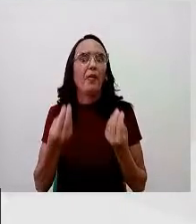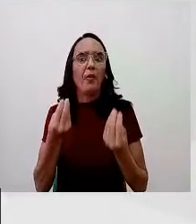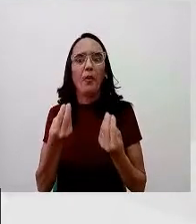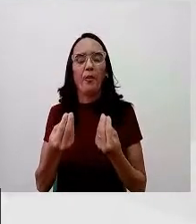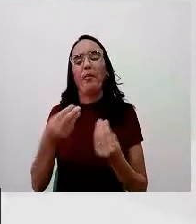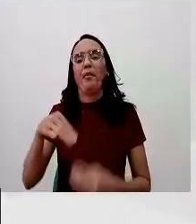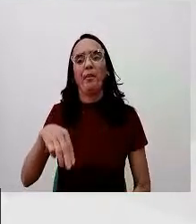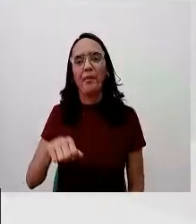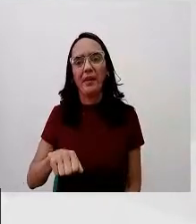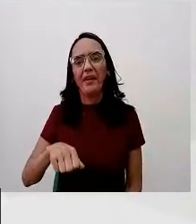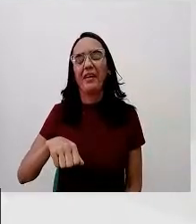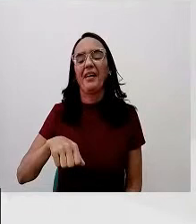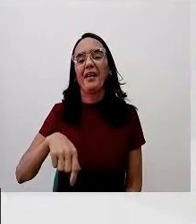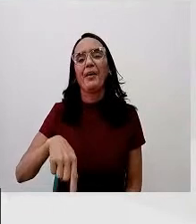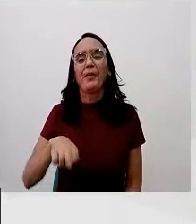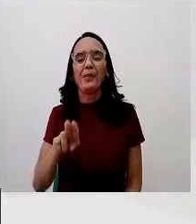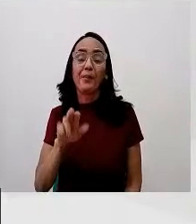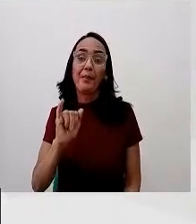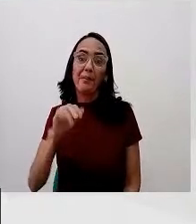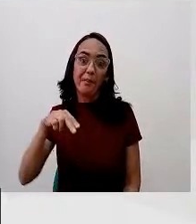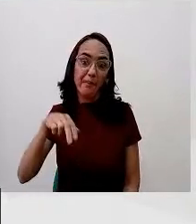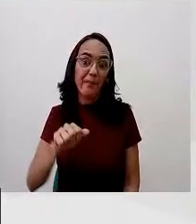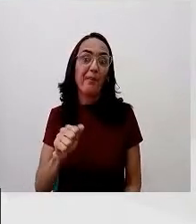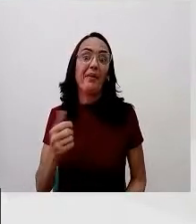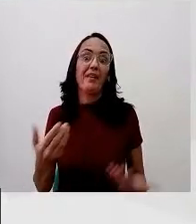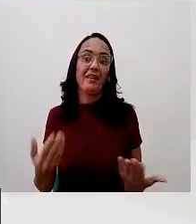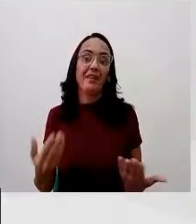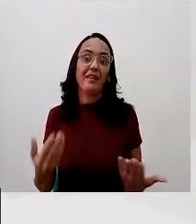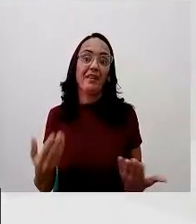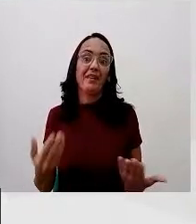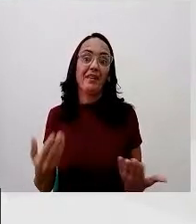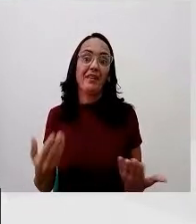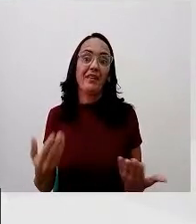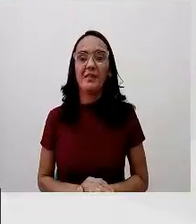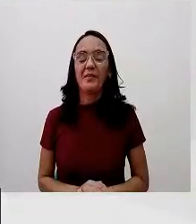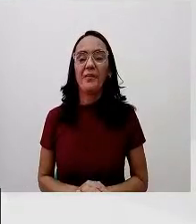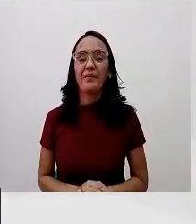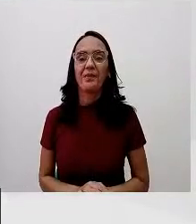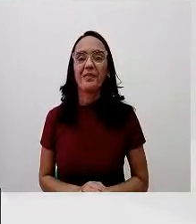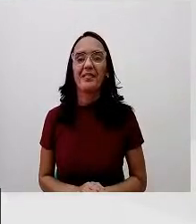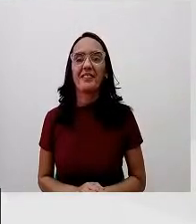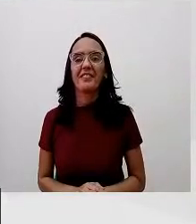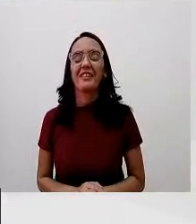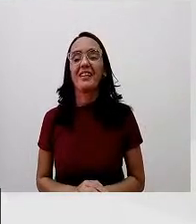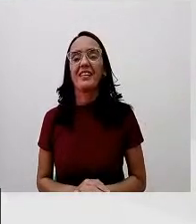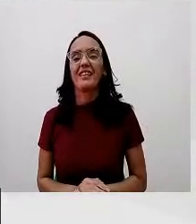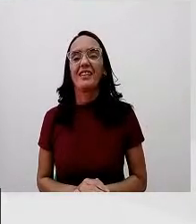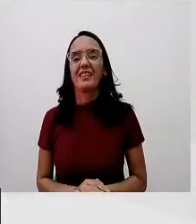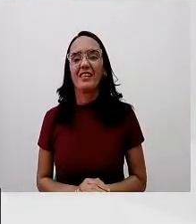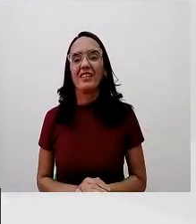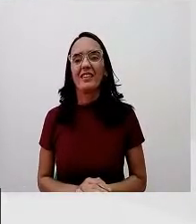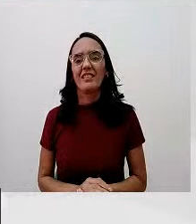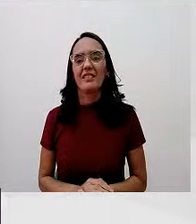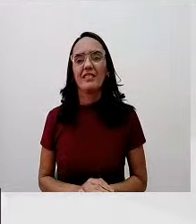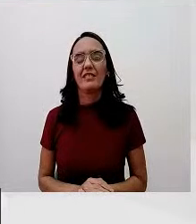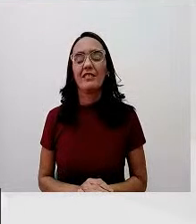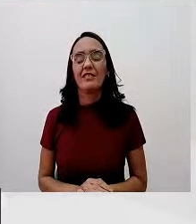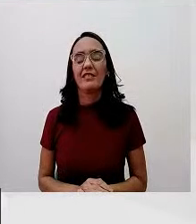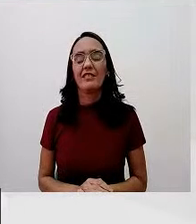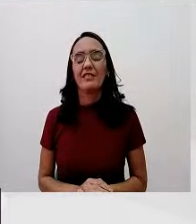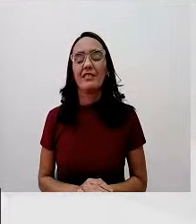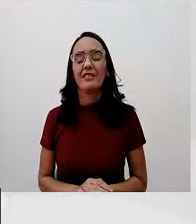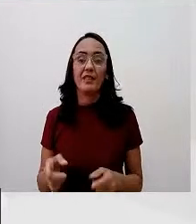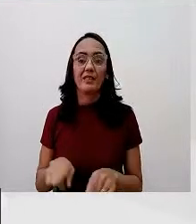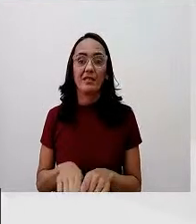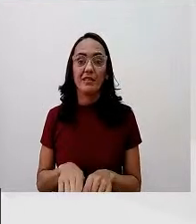Mandou e ele comprou esse carro aí, bonito, né? Rápido, né? Grande.